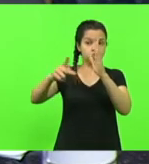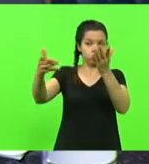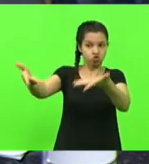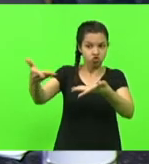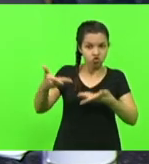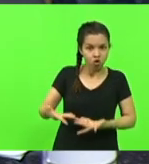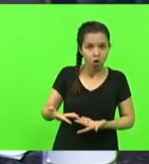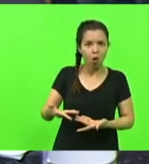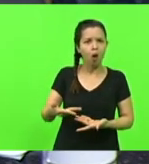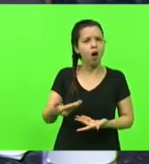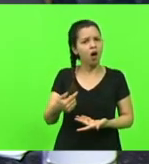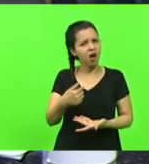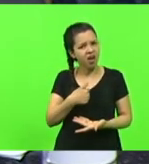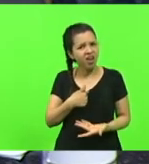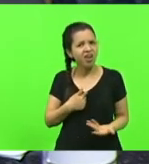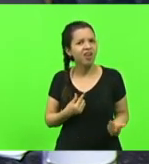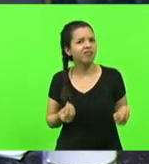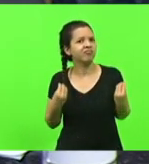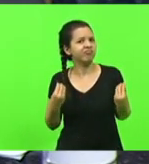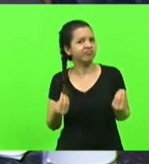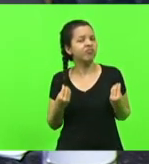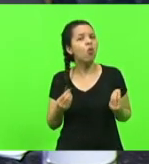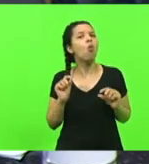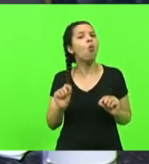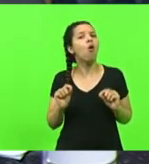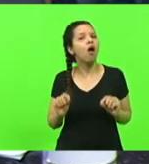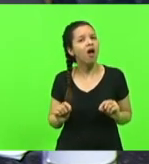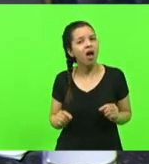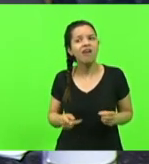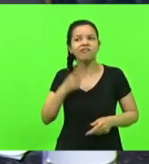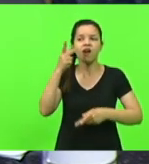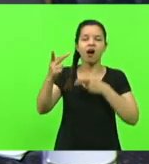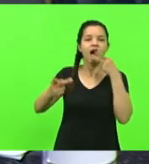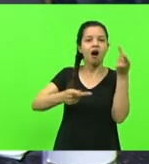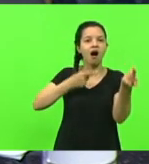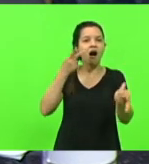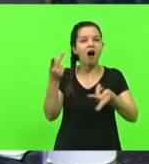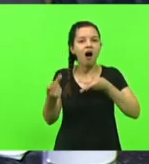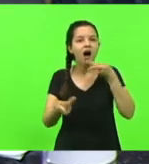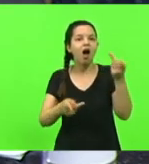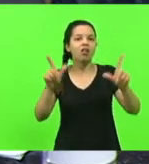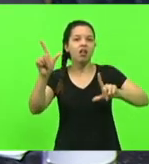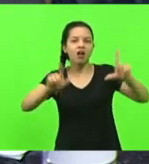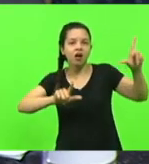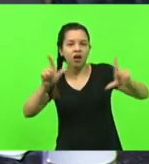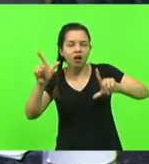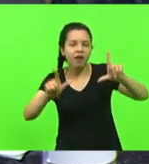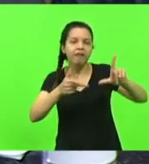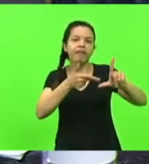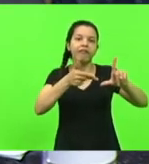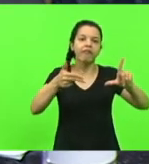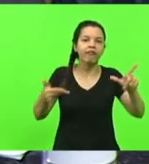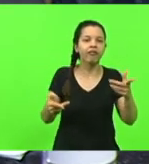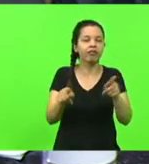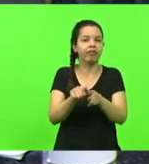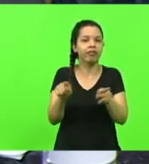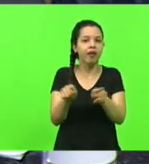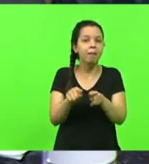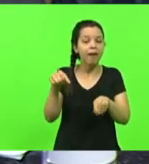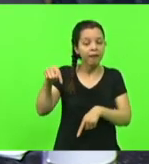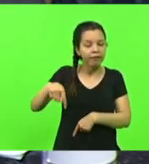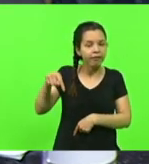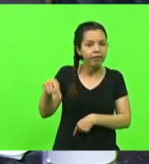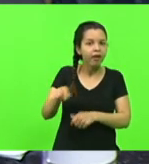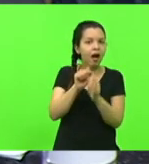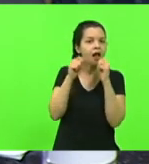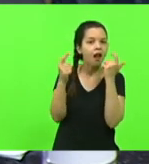assim, indignado, inclusive, com as falácias, tanto na imprensa, quanto de murmúrios aqui nesta casa,